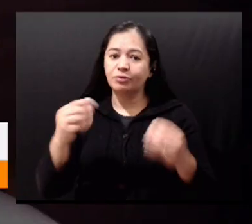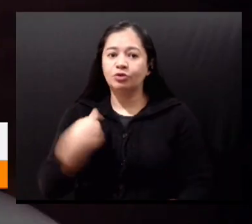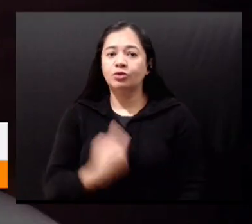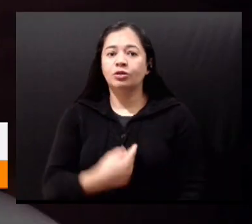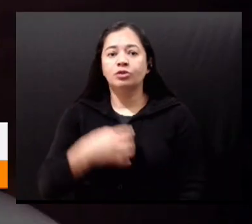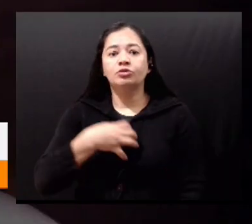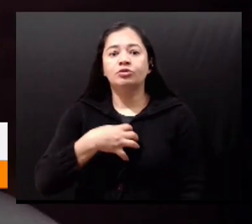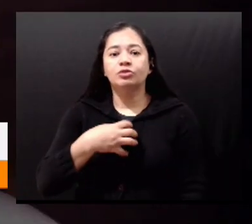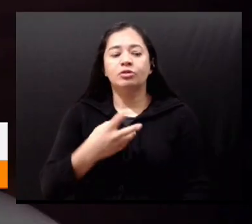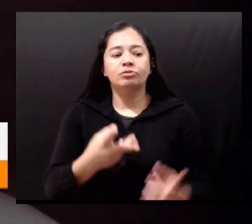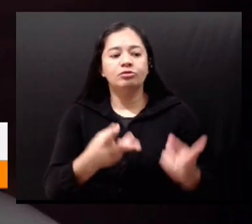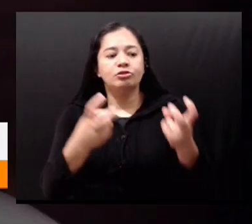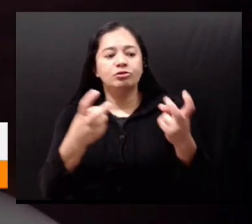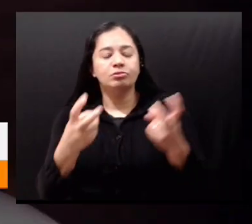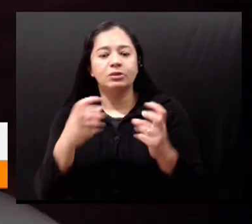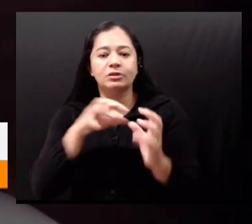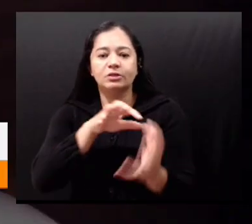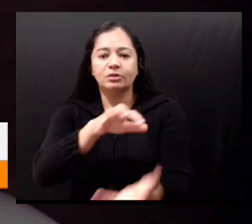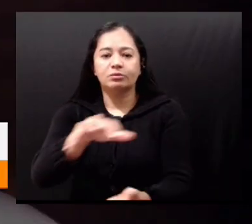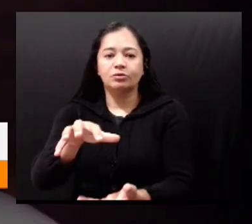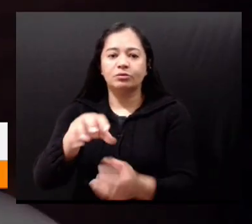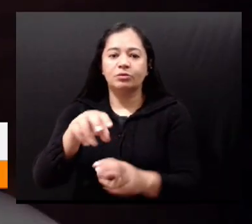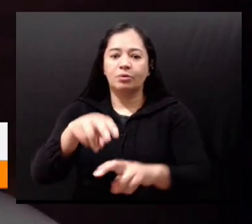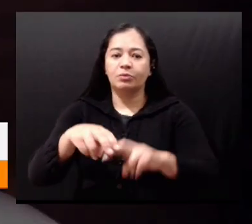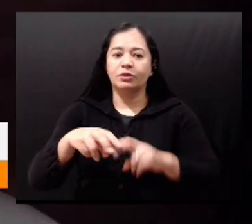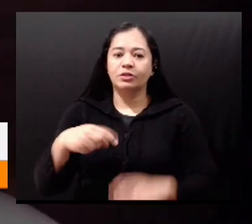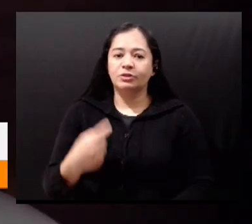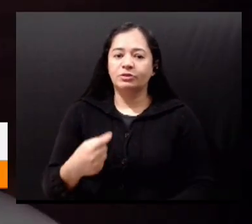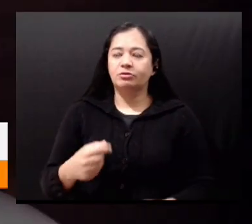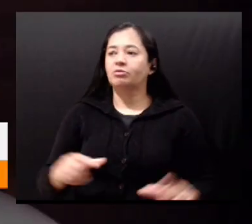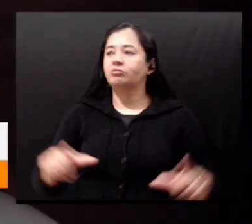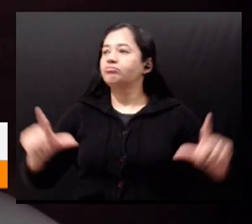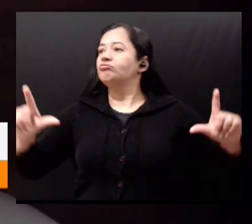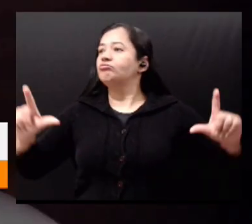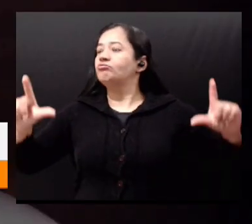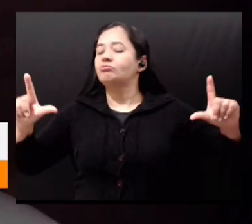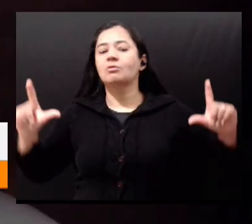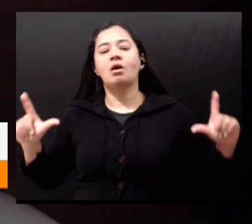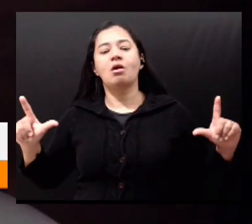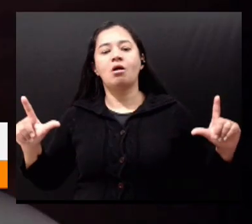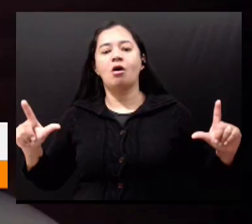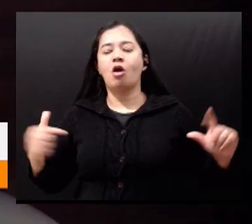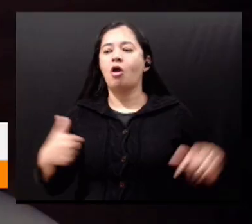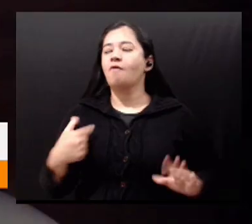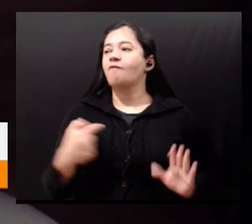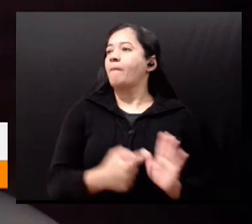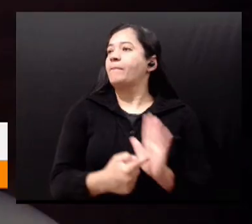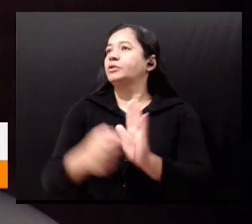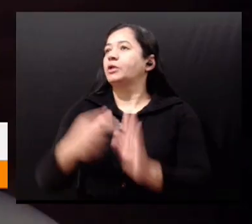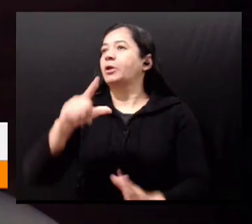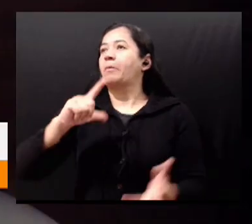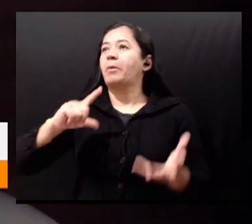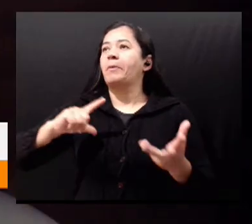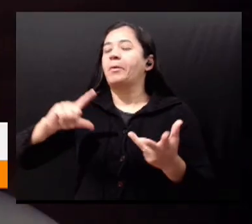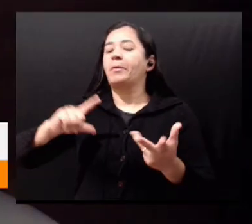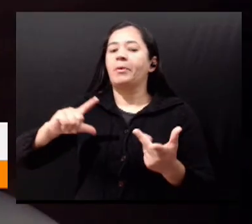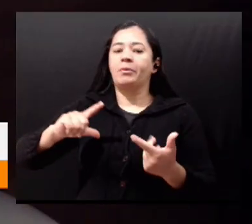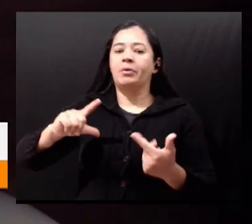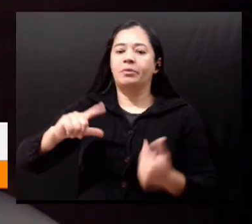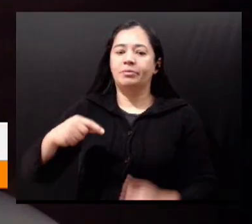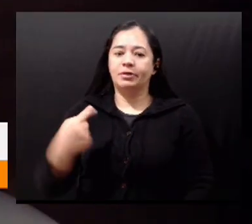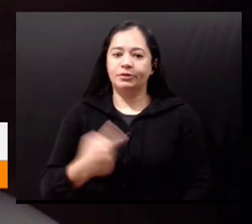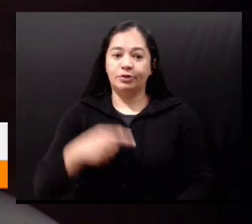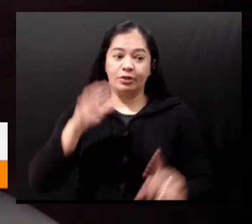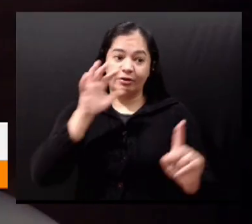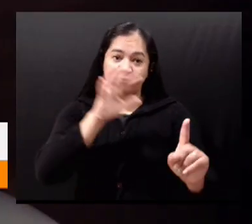uhum, Então, quando a gente está nessa vibe da ostentação, né? Vou mostrar que eu tenho, etc., a gente está influenciando os